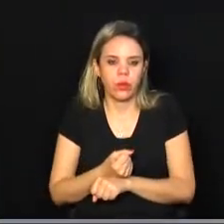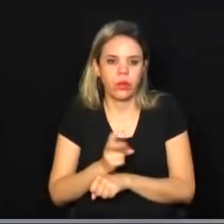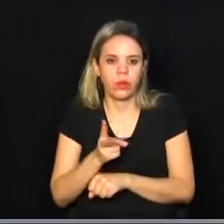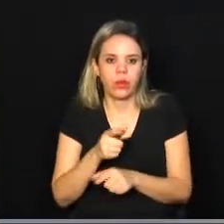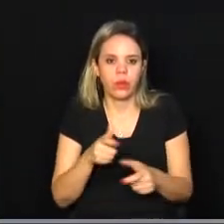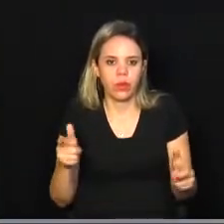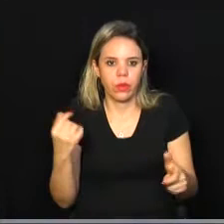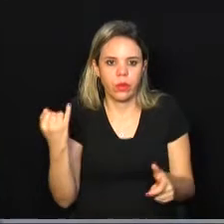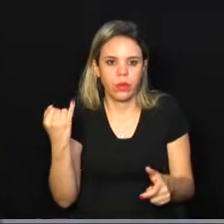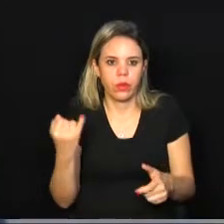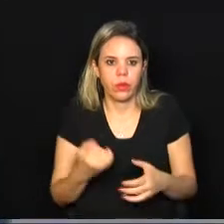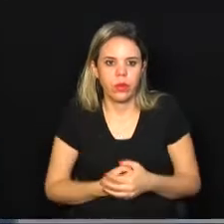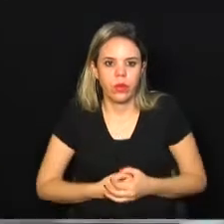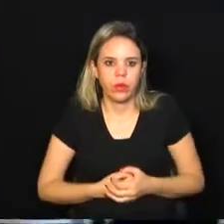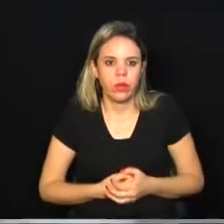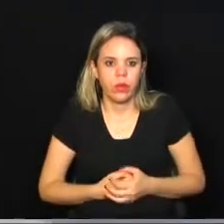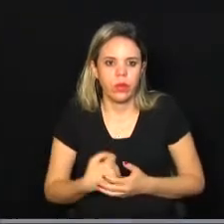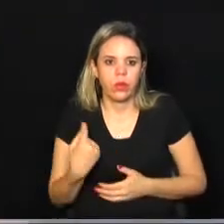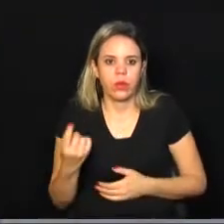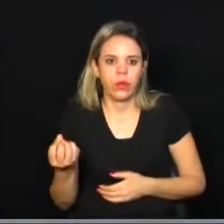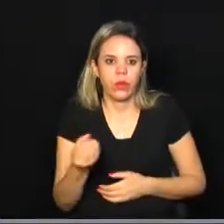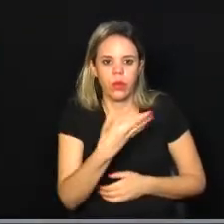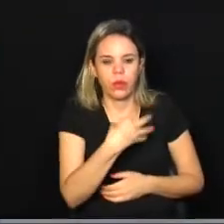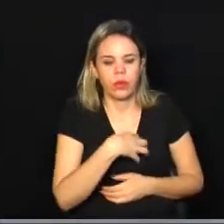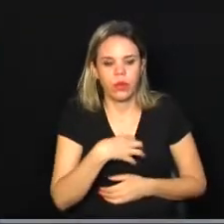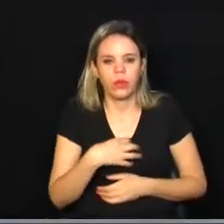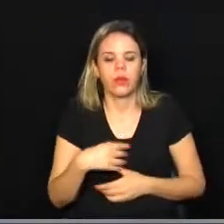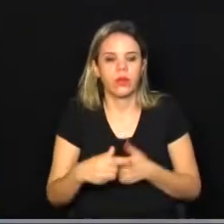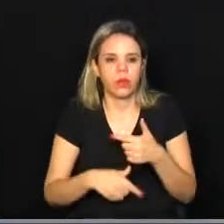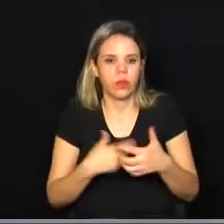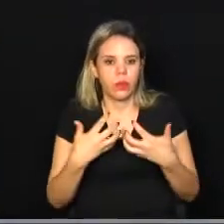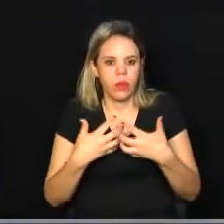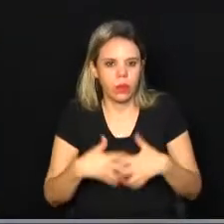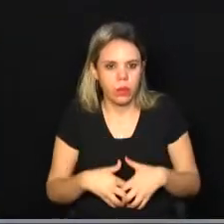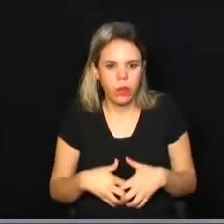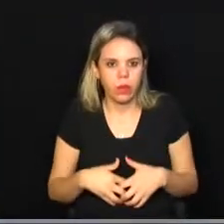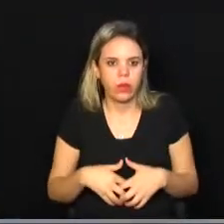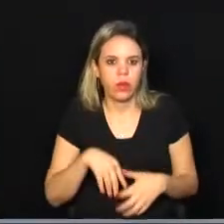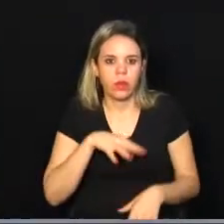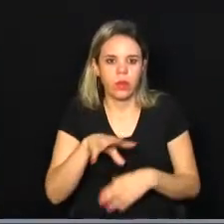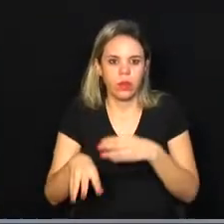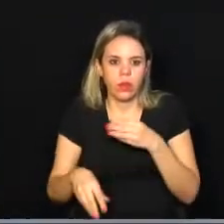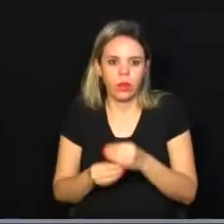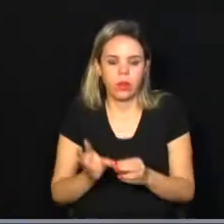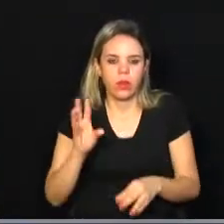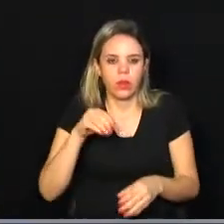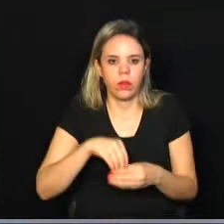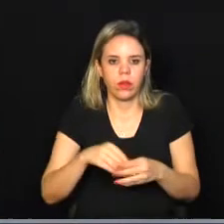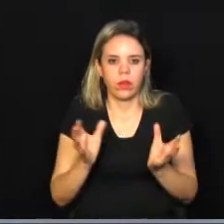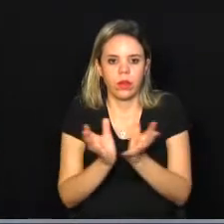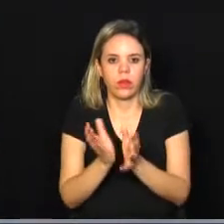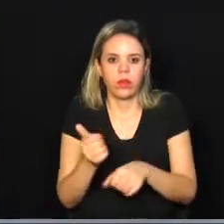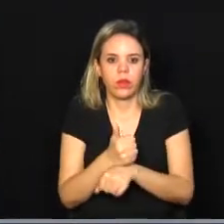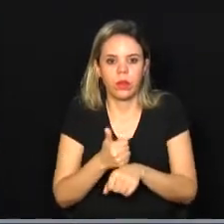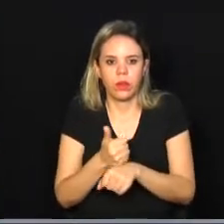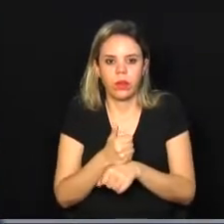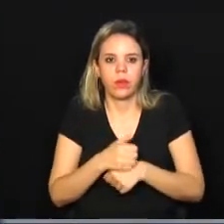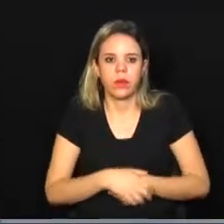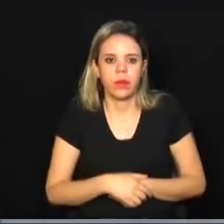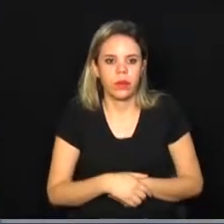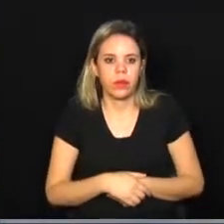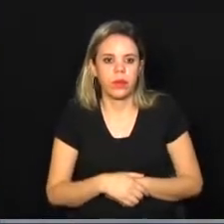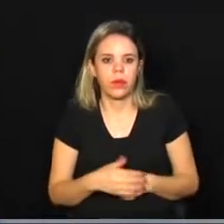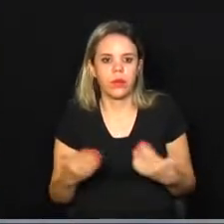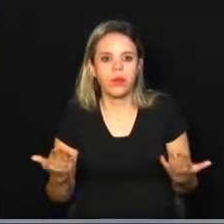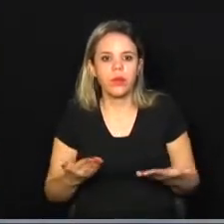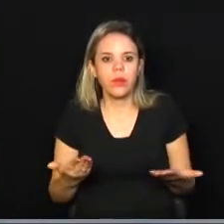mais importante e novas funções estão sendo incorporadas dentro dessa equipe multidisciplinar.